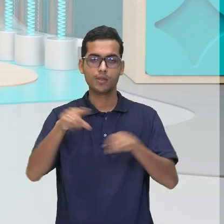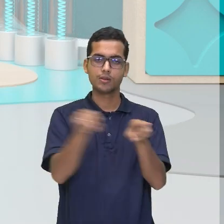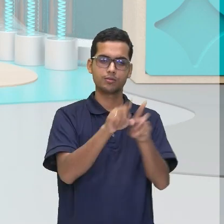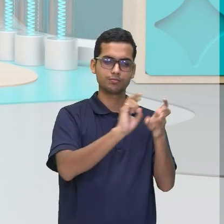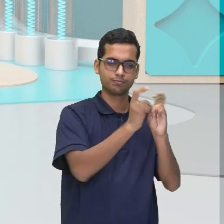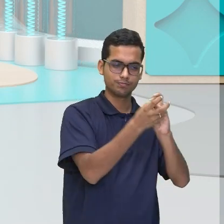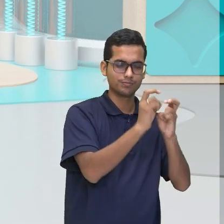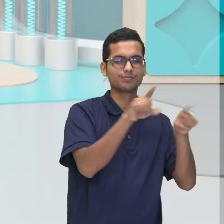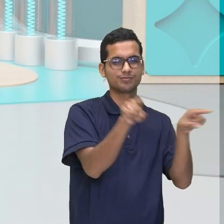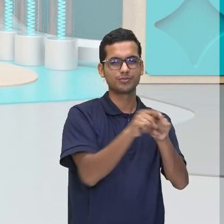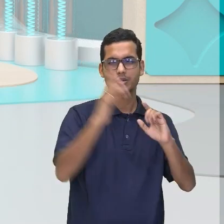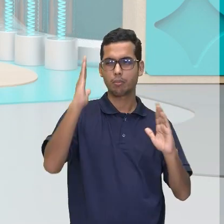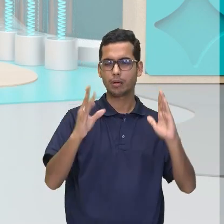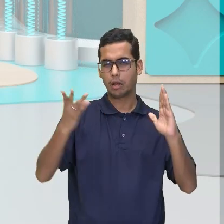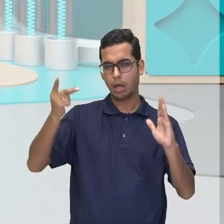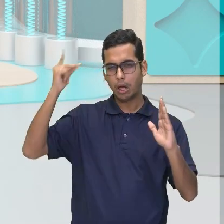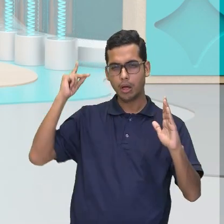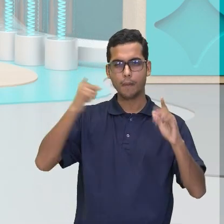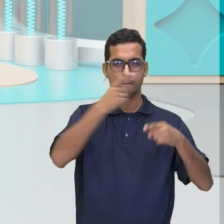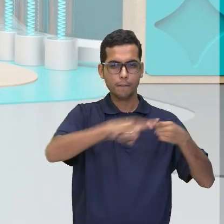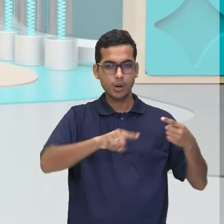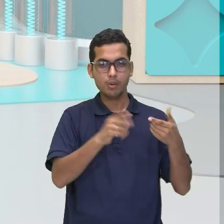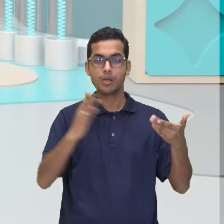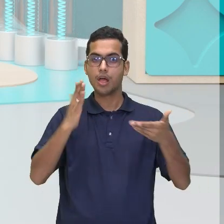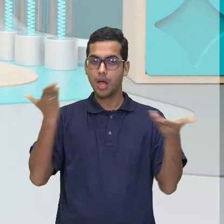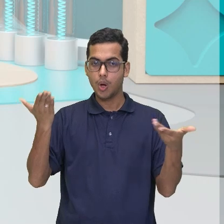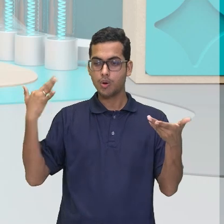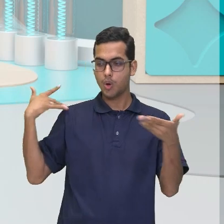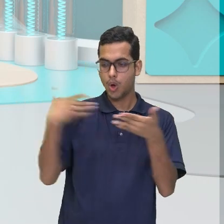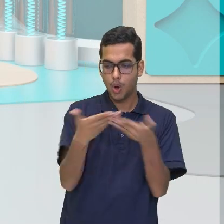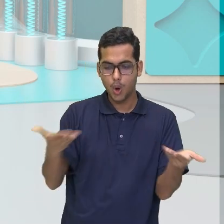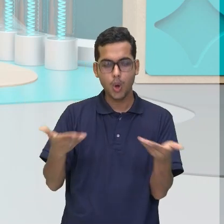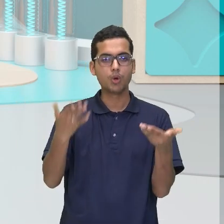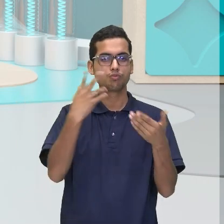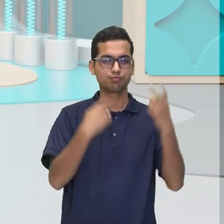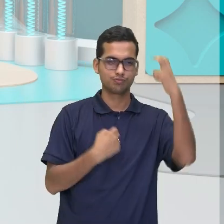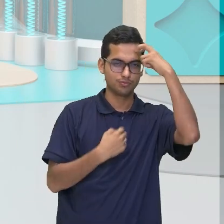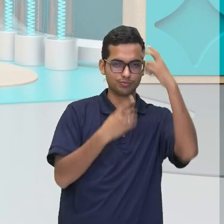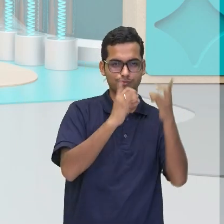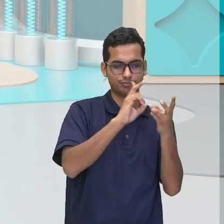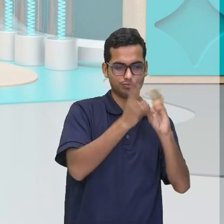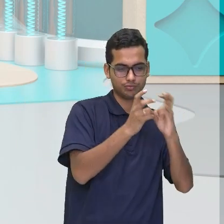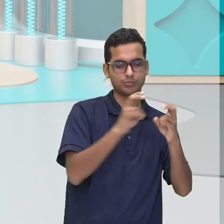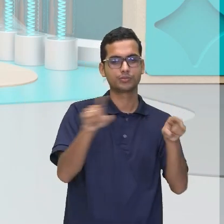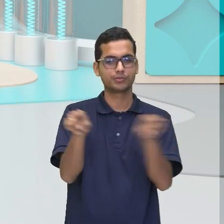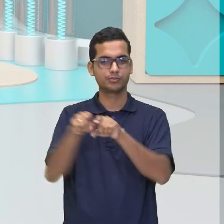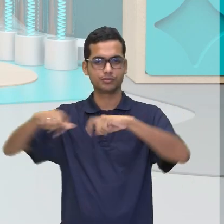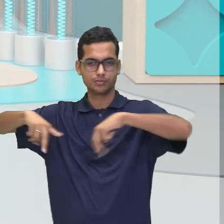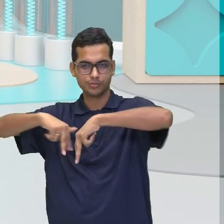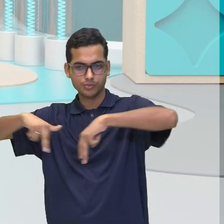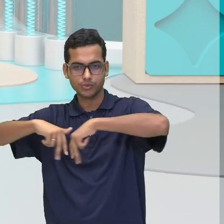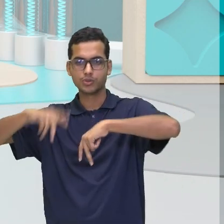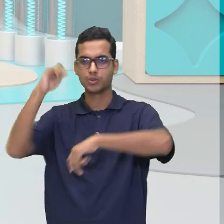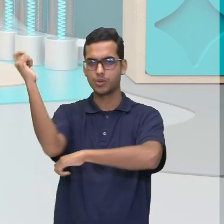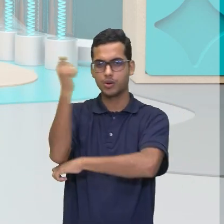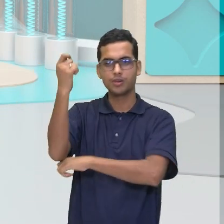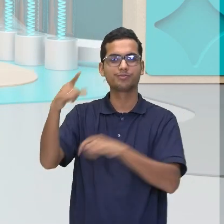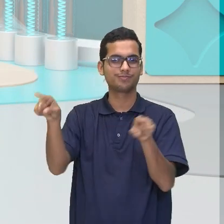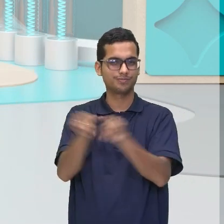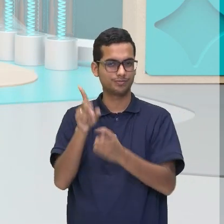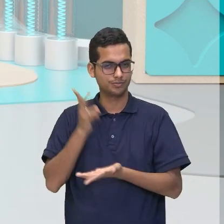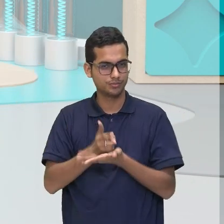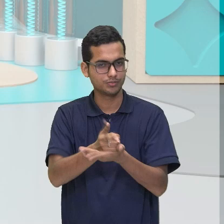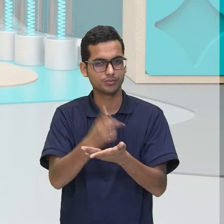assim como o tango. E hoje faz parte da nossa cultura a capoeira, assim como o tango. Vamos ver um trechinho dessa dança